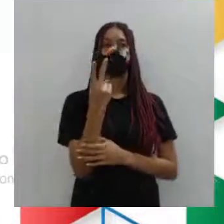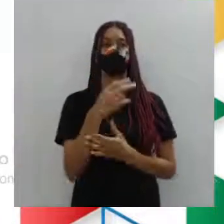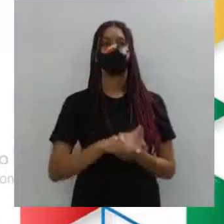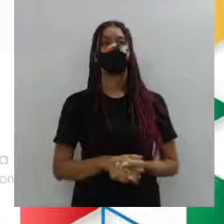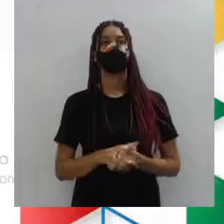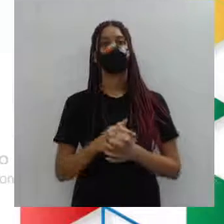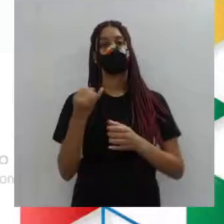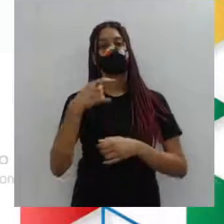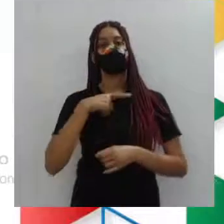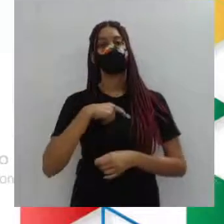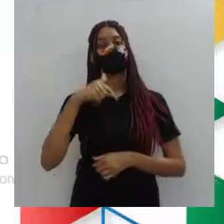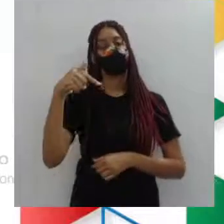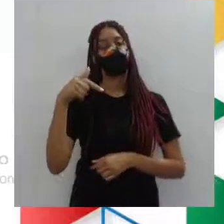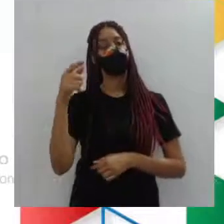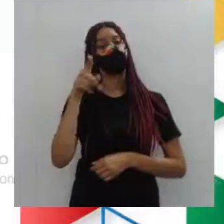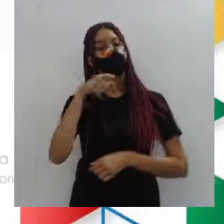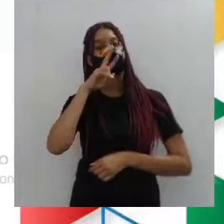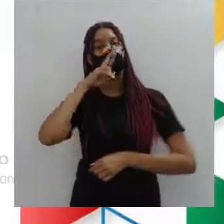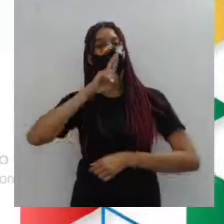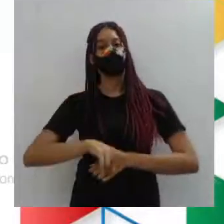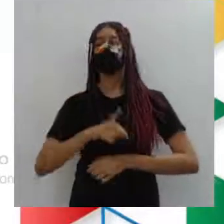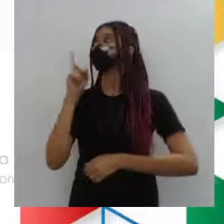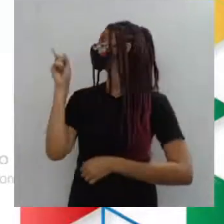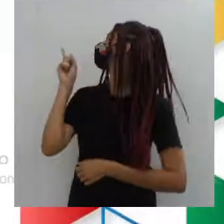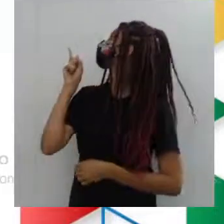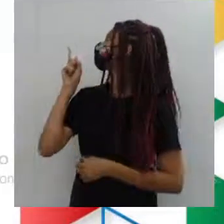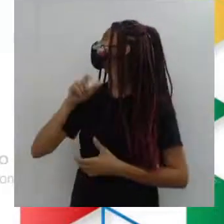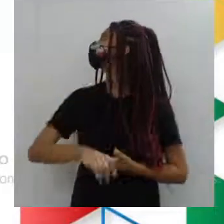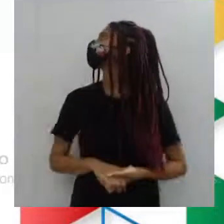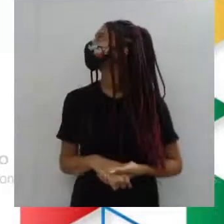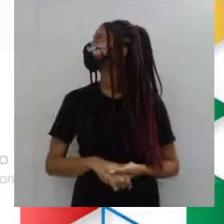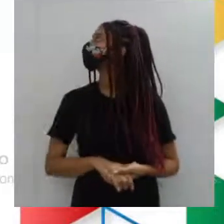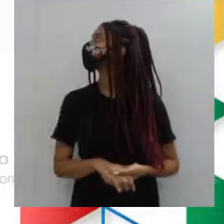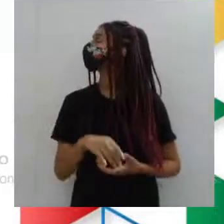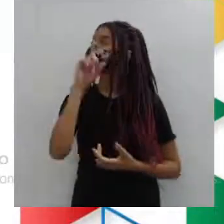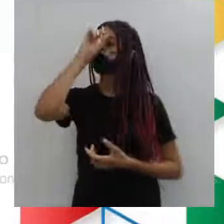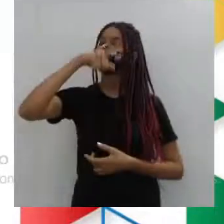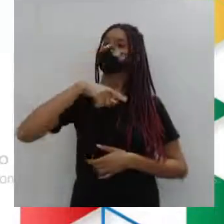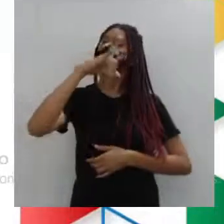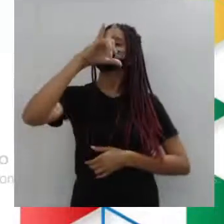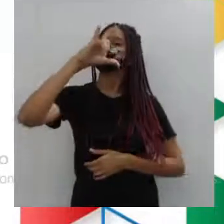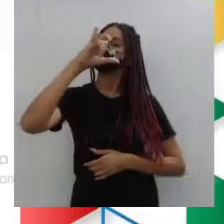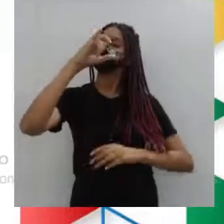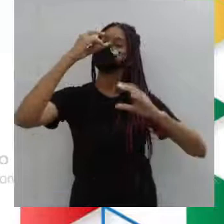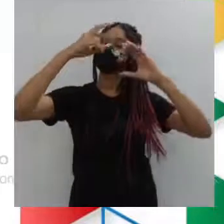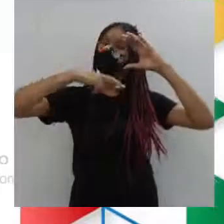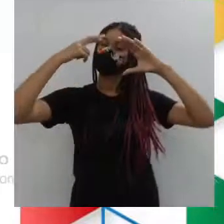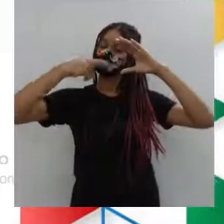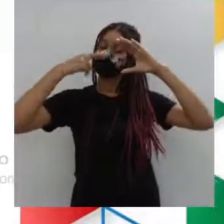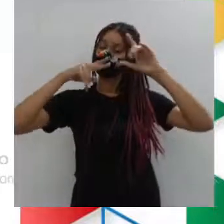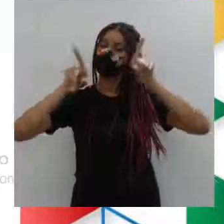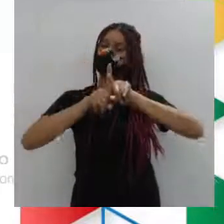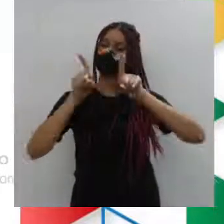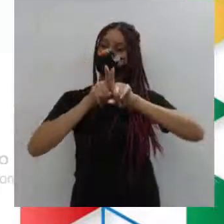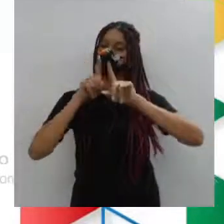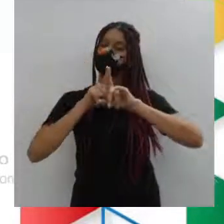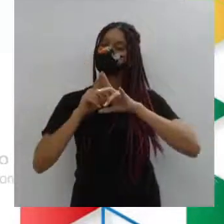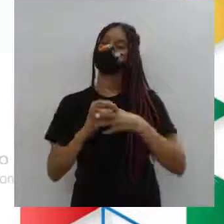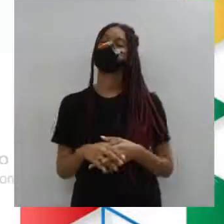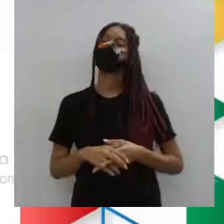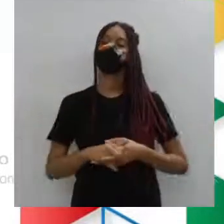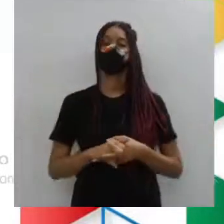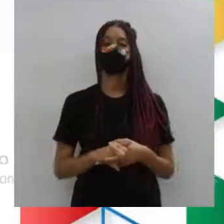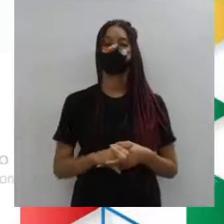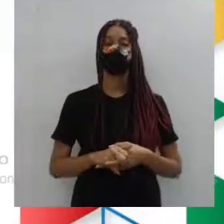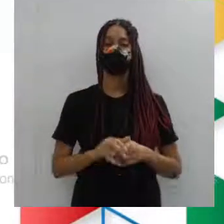bom? E eu quero que vocês respondam esse desafio e mandem para o Instagram, Robertão da Transmissão, tudo junto,